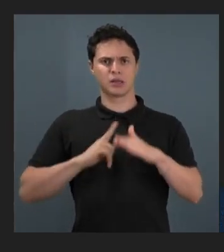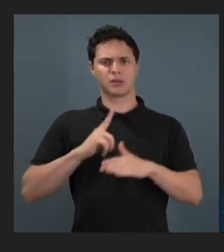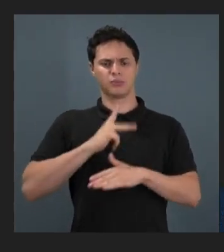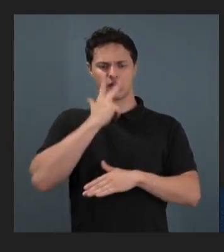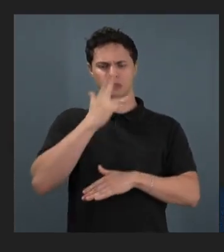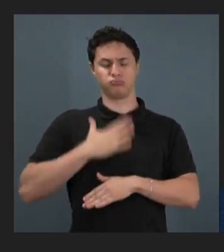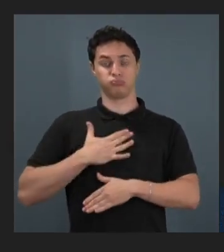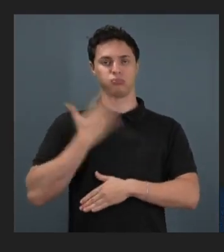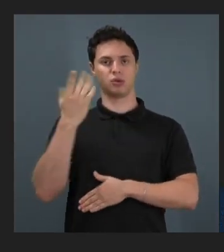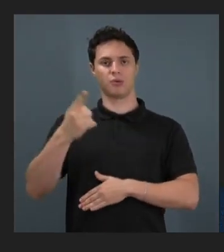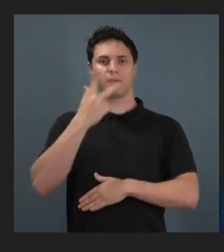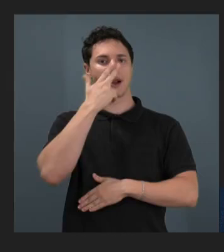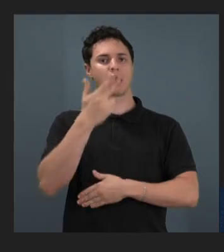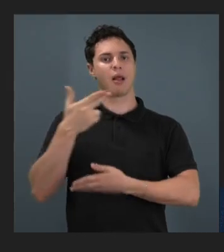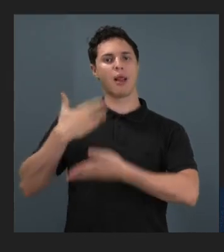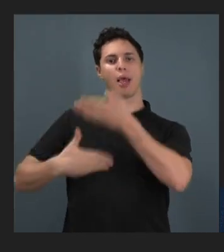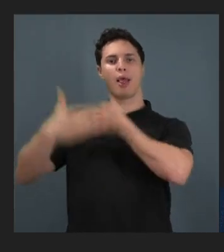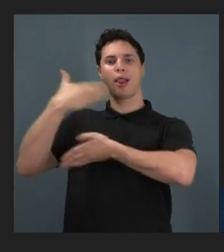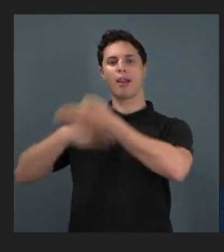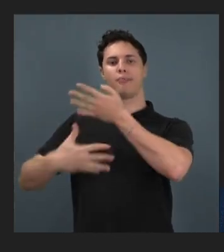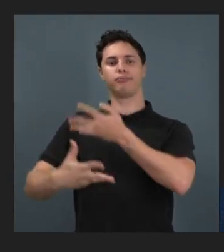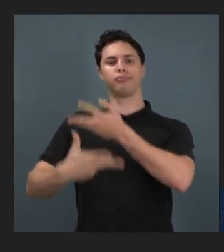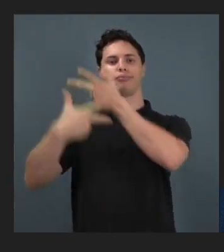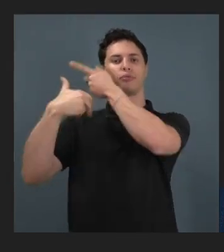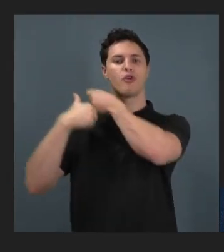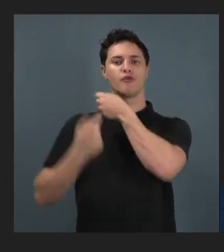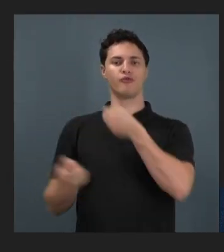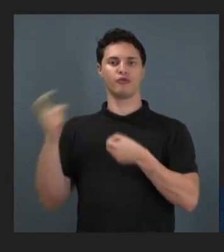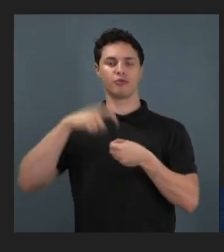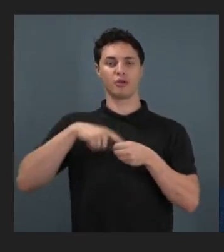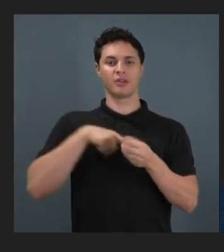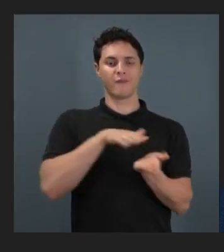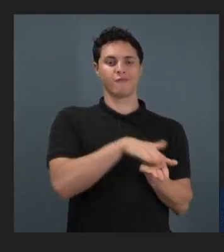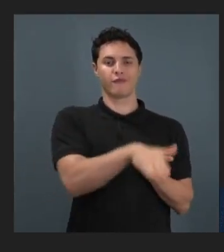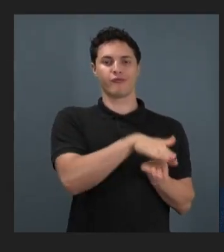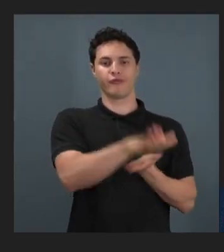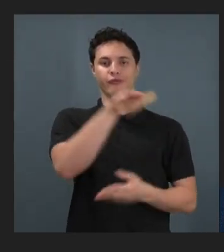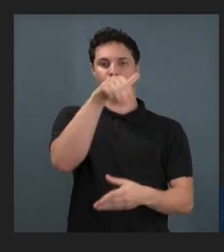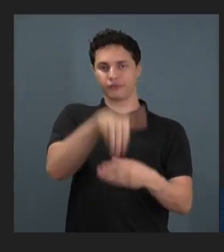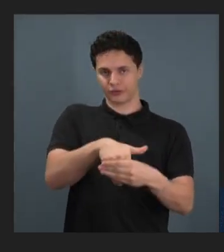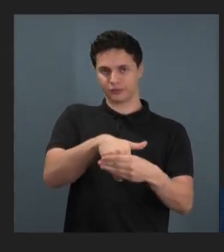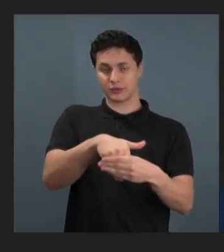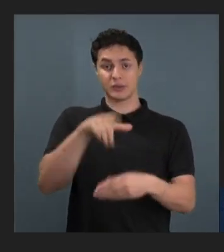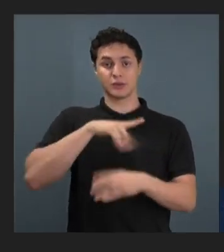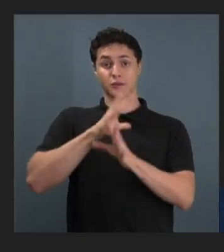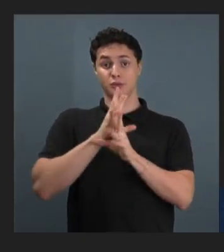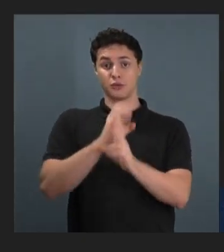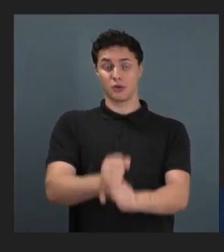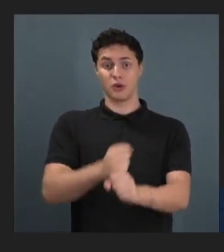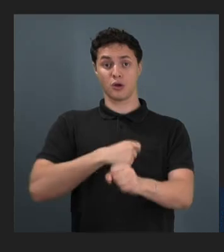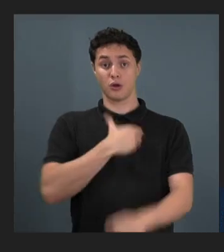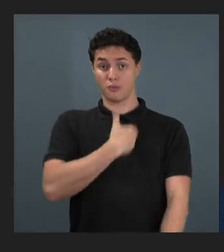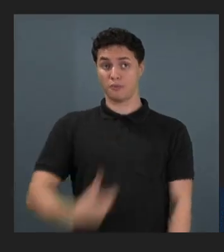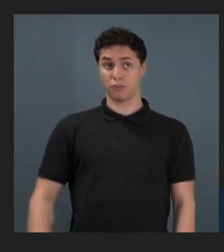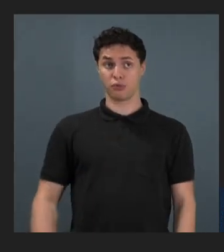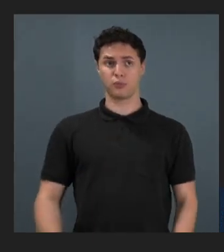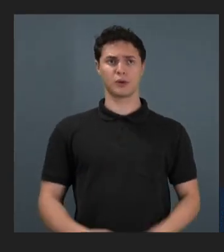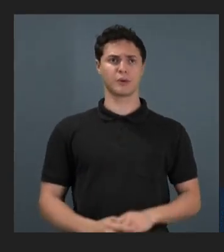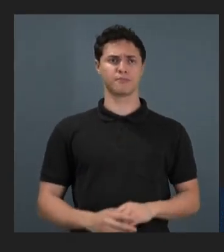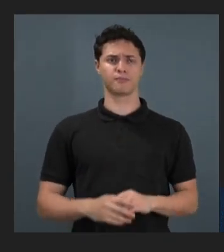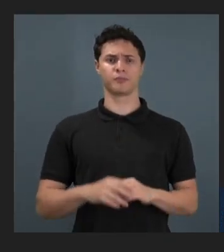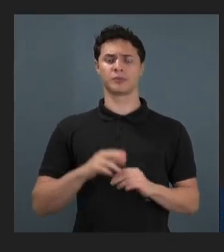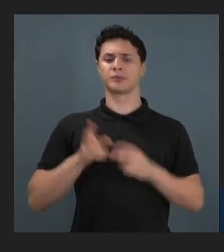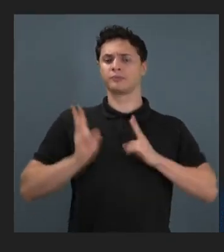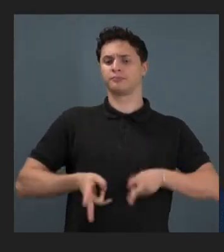abominável retrocesso que seria o retorno do voto impresso com contagem pública manual, que